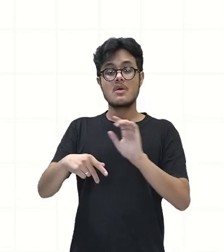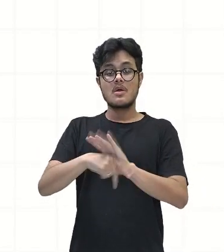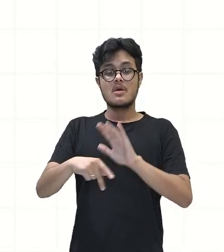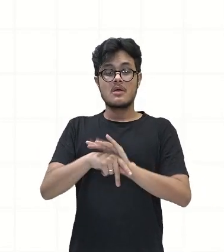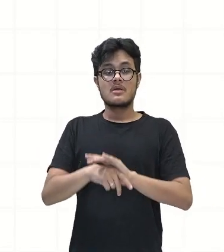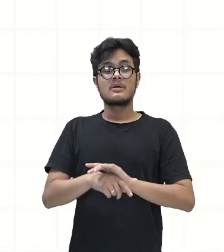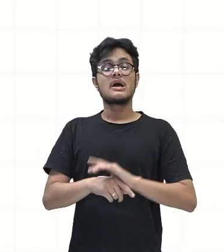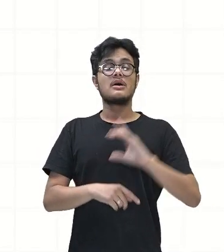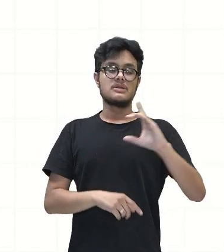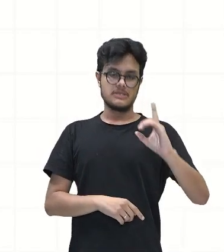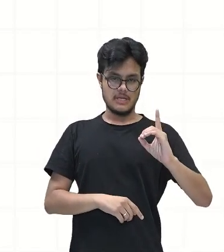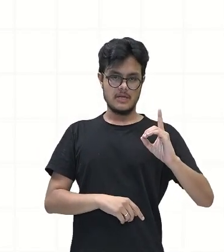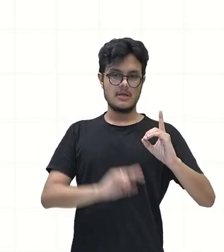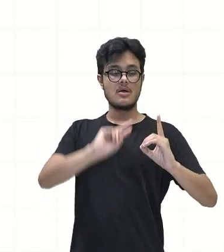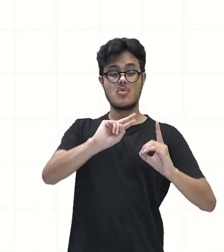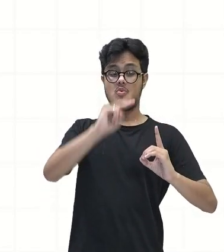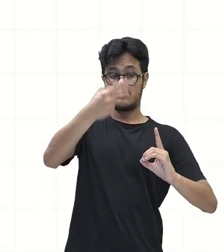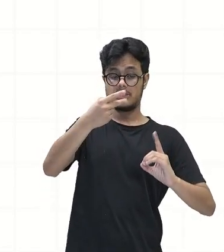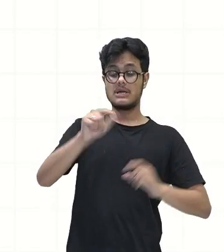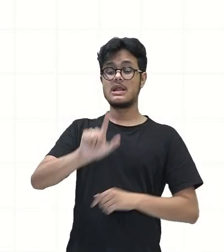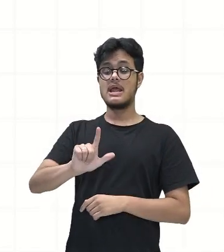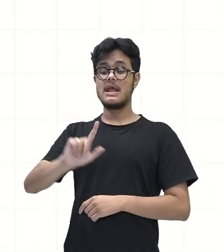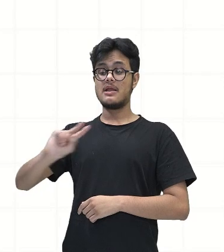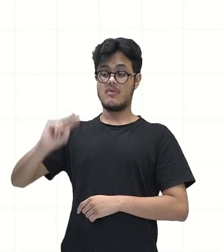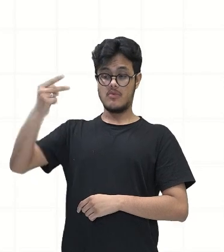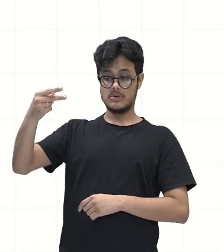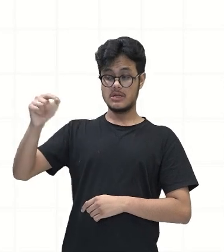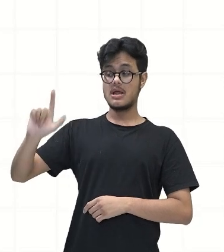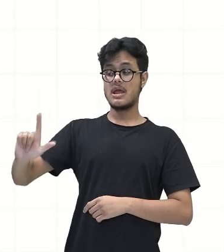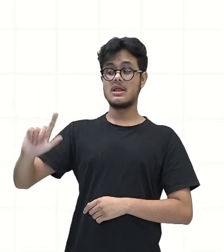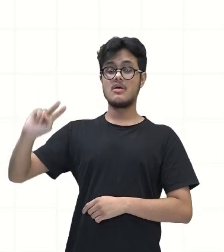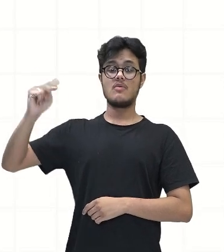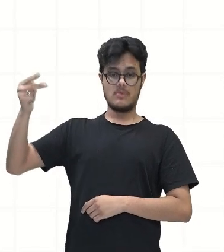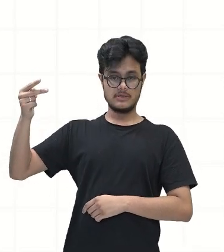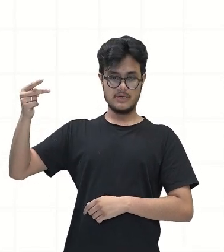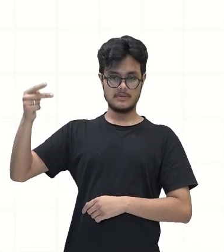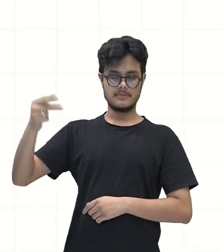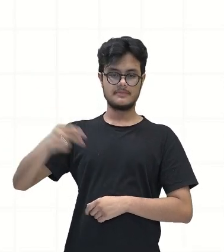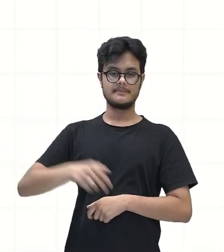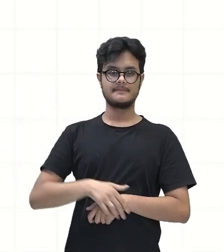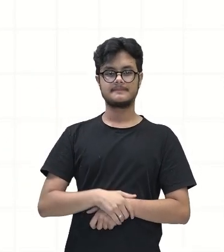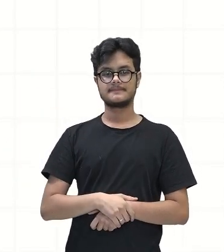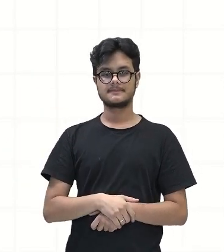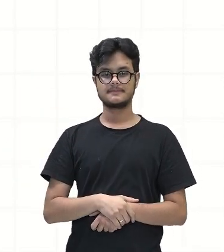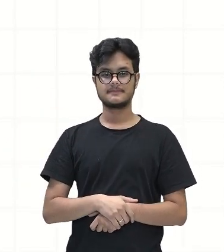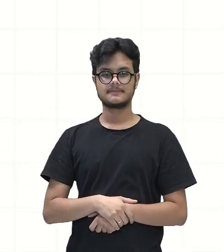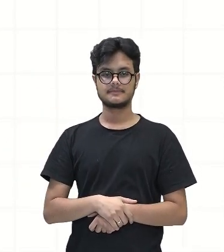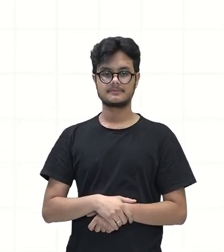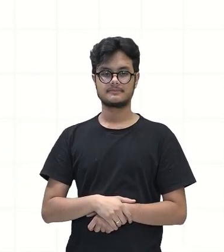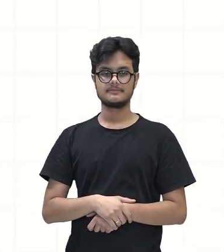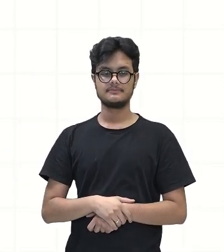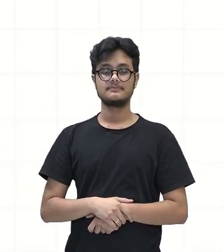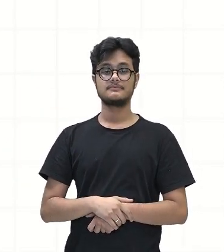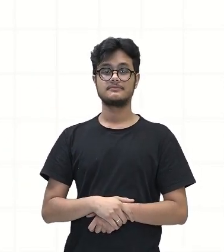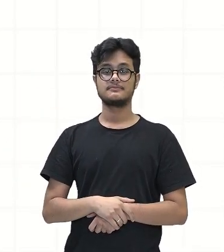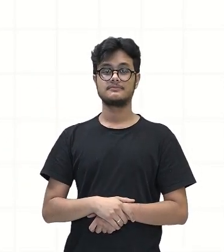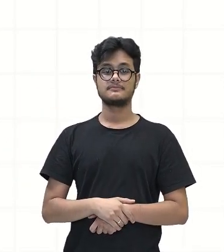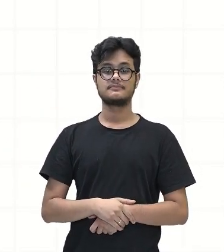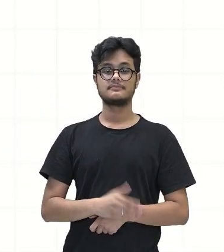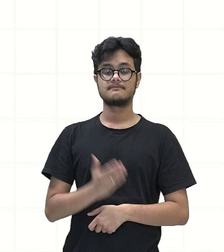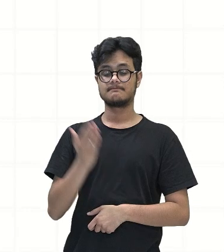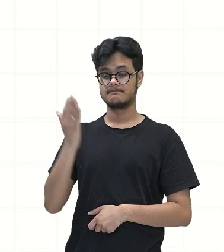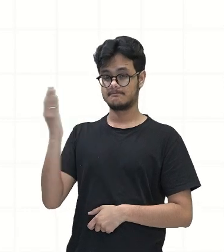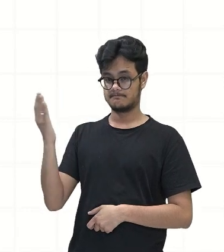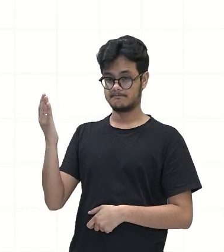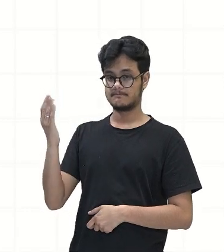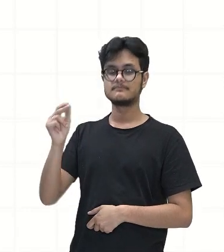medida de um dos lados do quadrado e multiplicando pela raiz quadrada de 2. Essa é a fórmula da